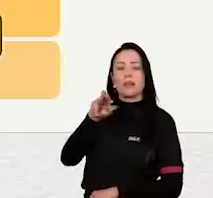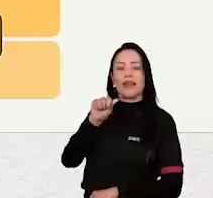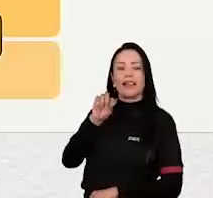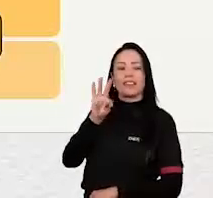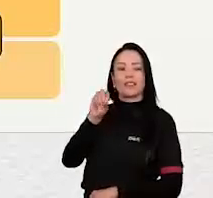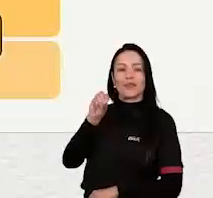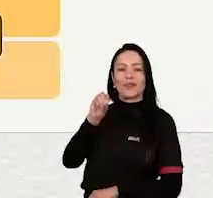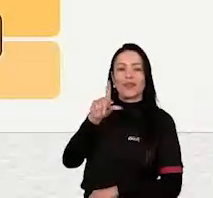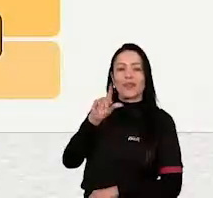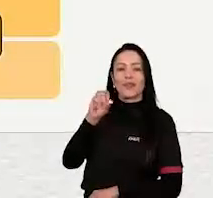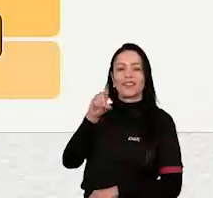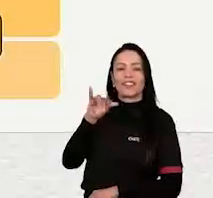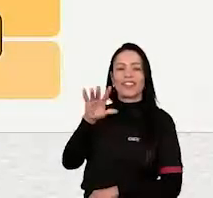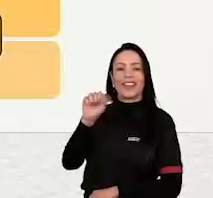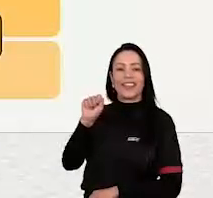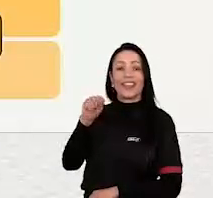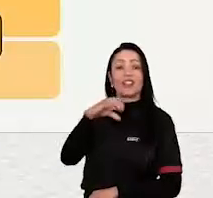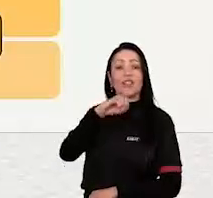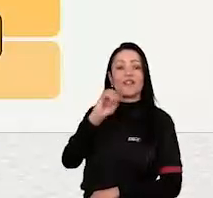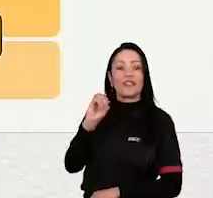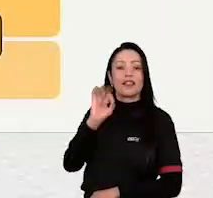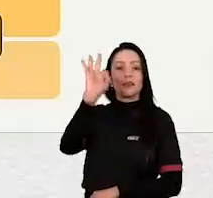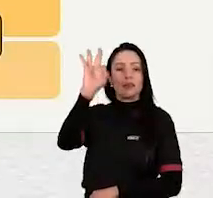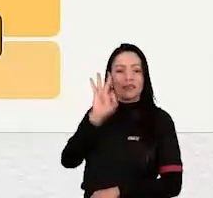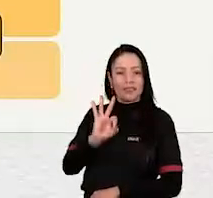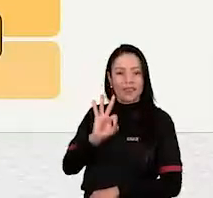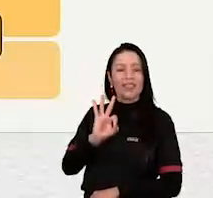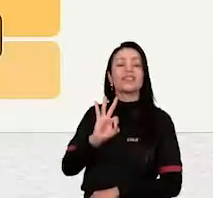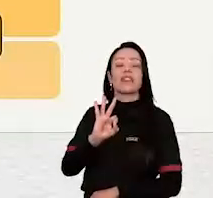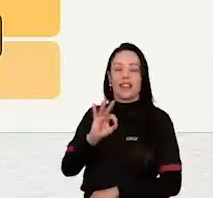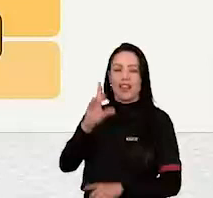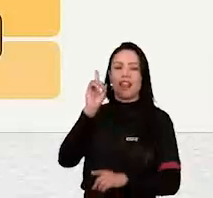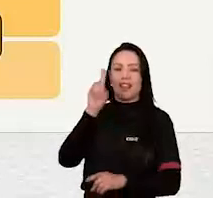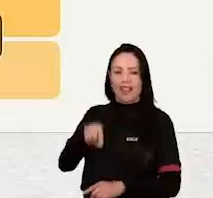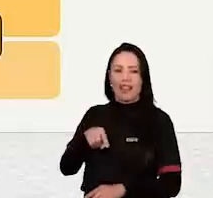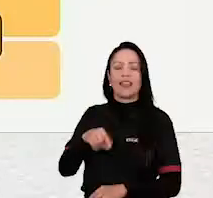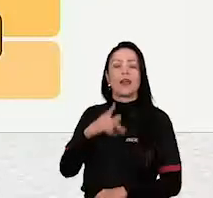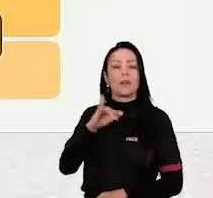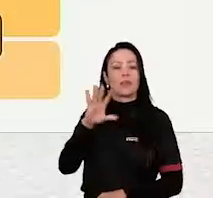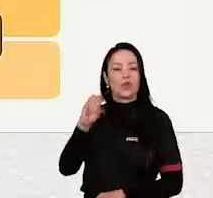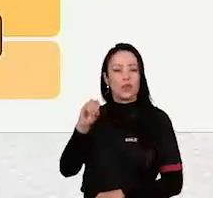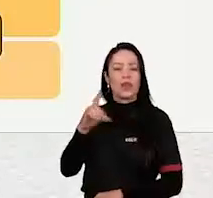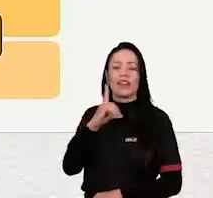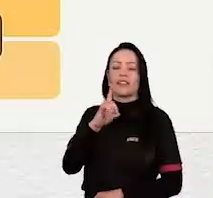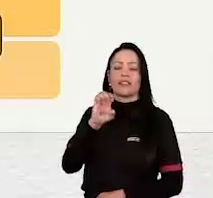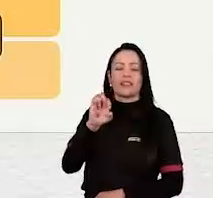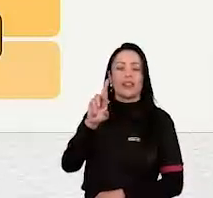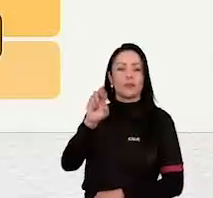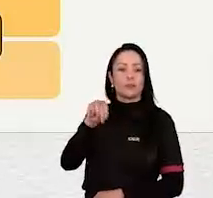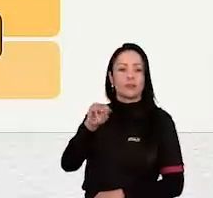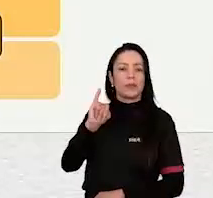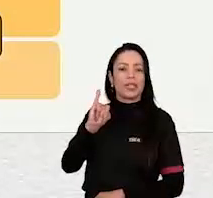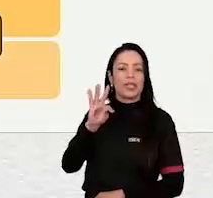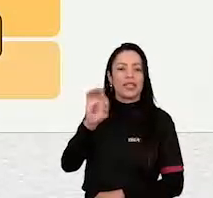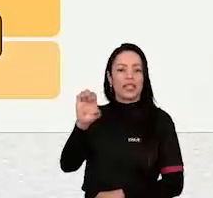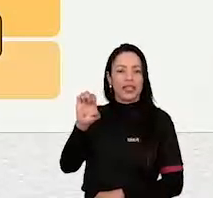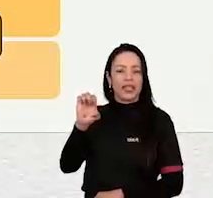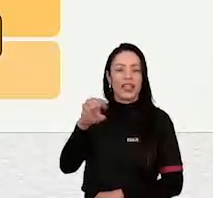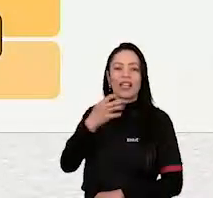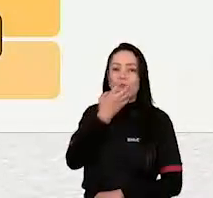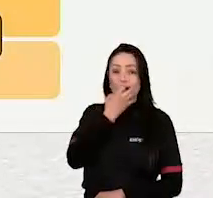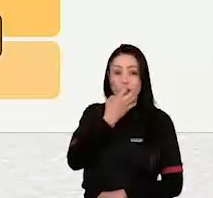de novo, 90% das vezes as piodermites de cães não são primárias, elas